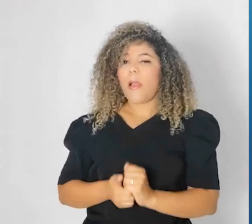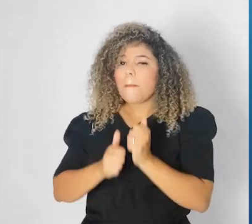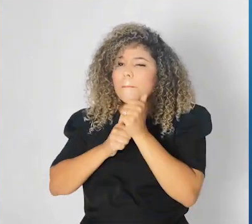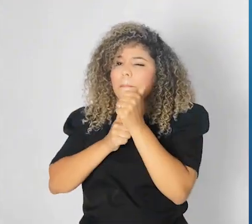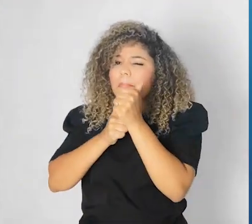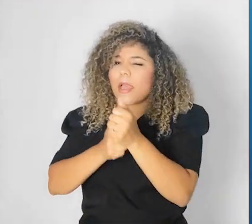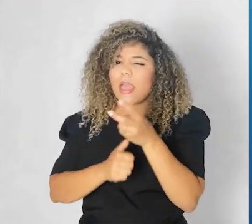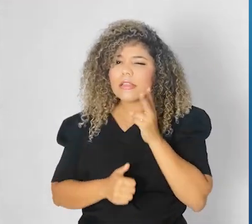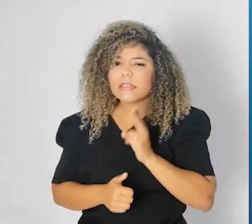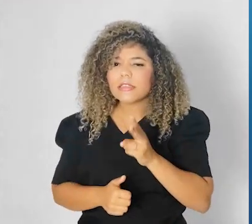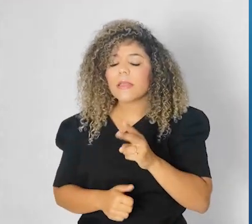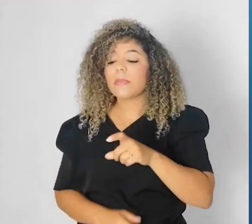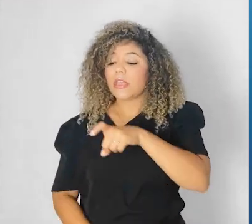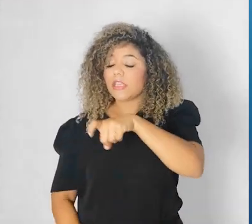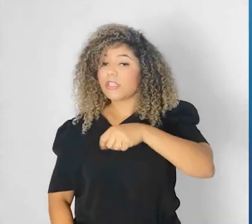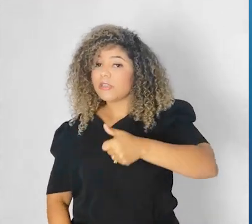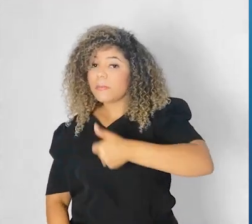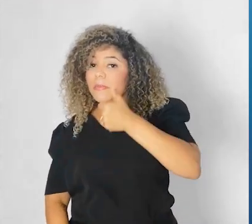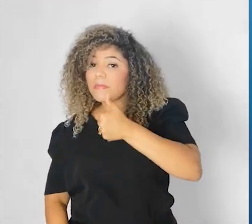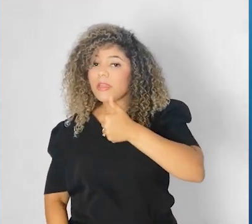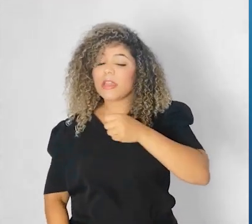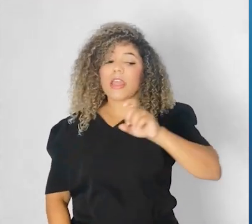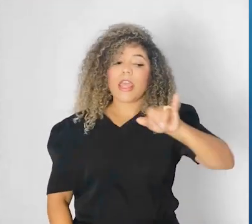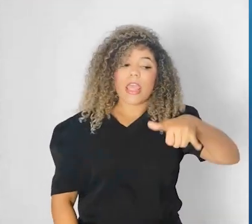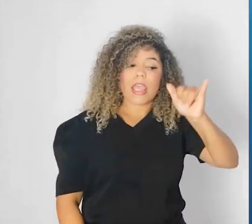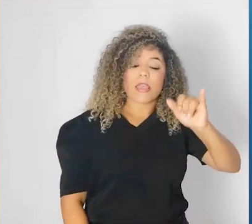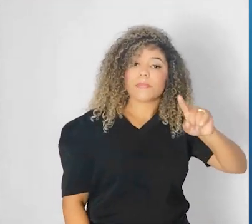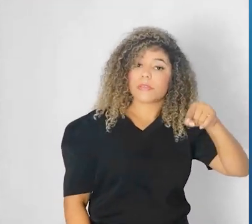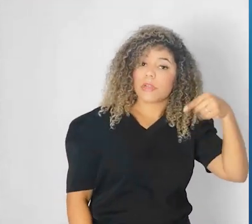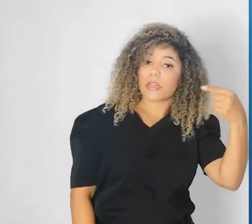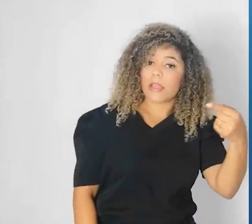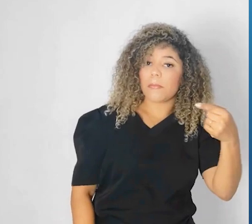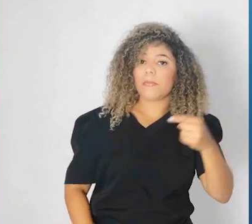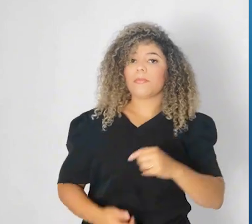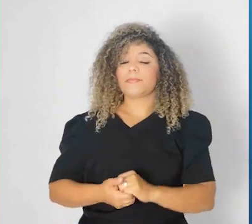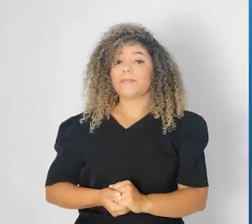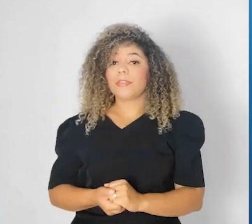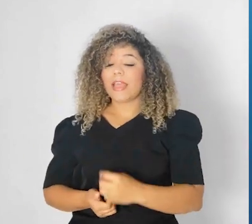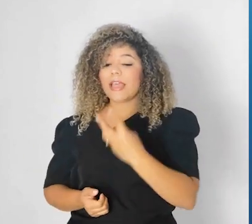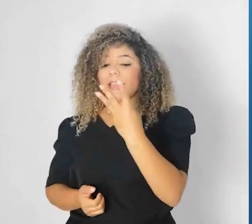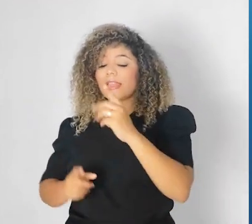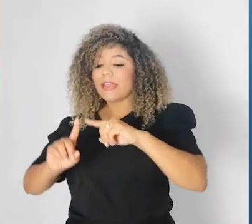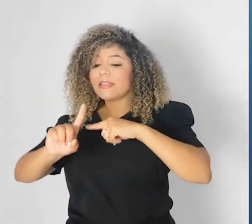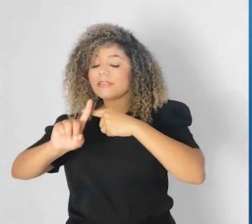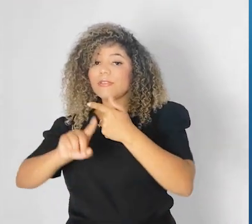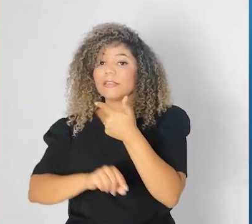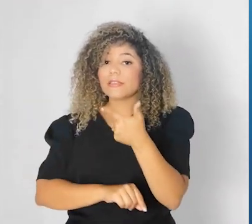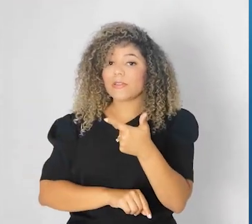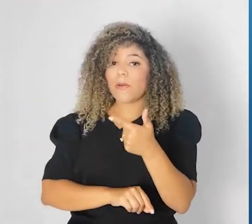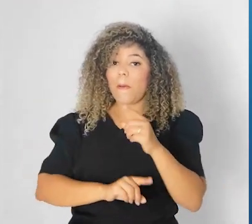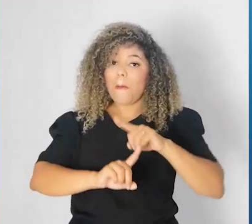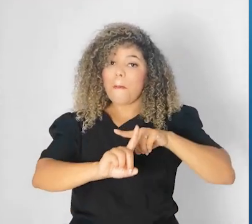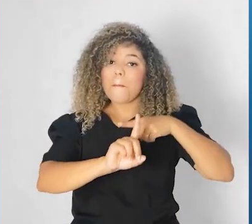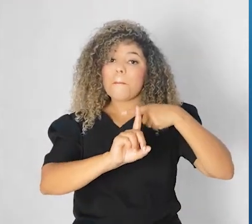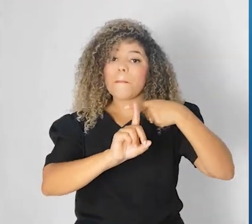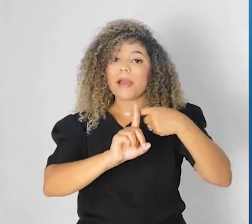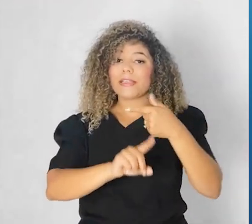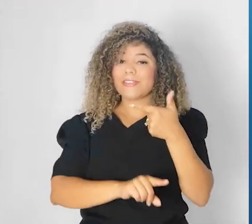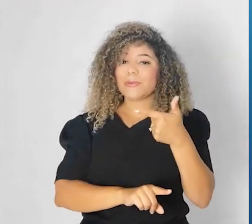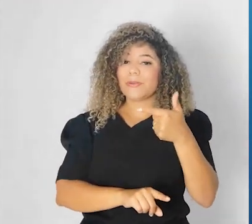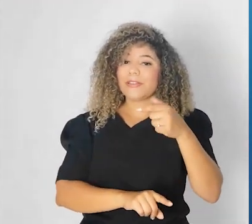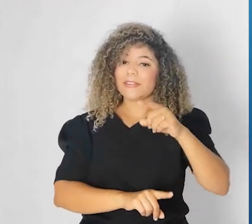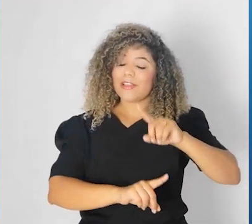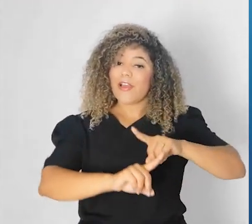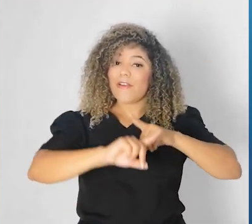x primeiro, y depois. Então, 3 vezes 2 mais 2 vezes